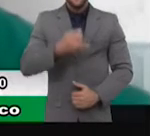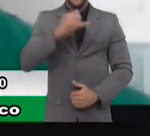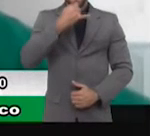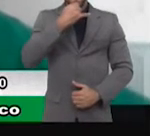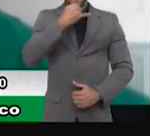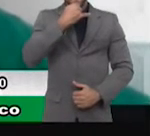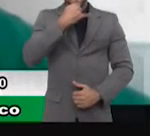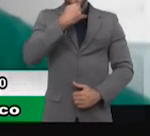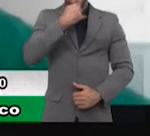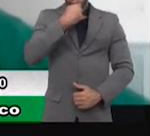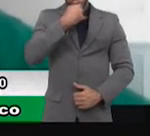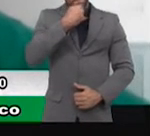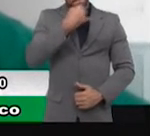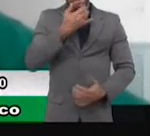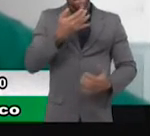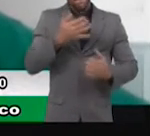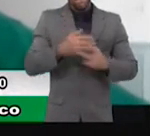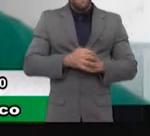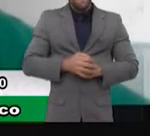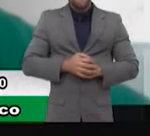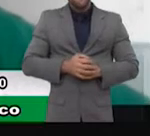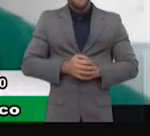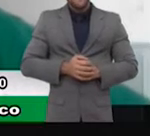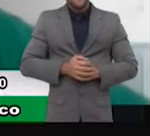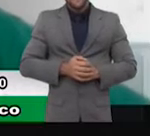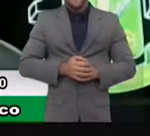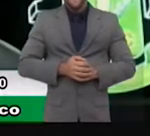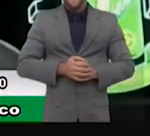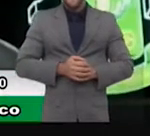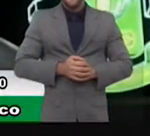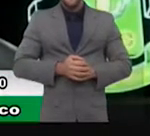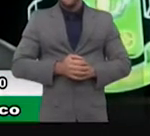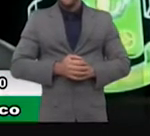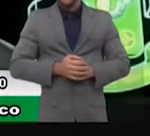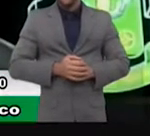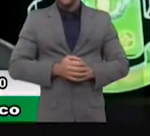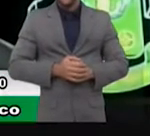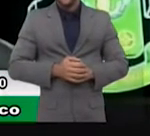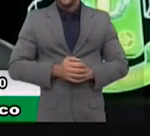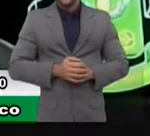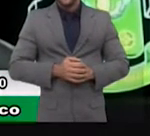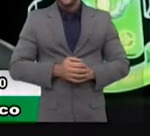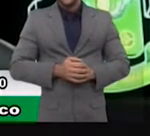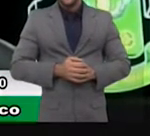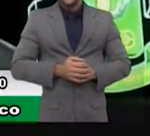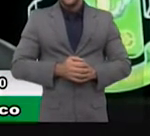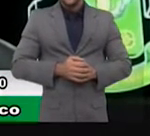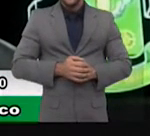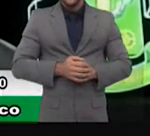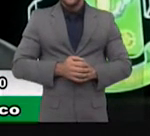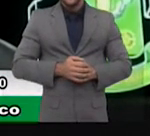Deus o levou. E é o caminho de todos nós.